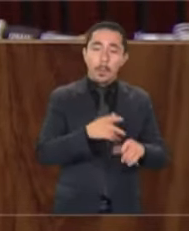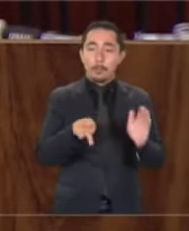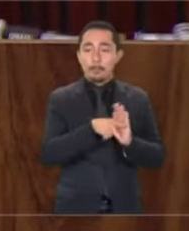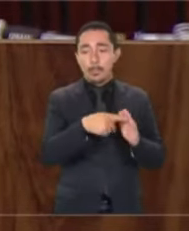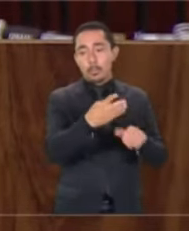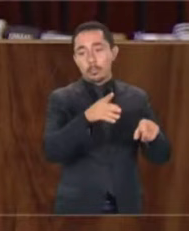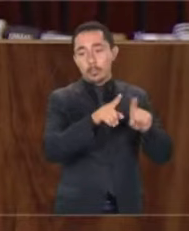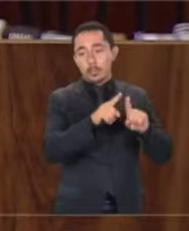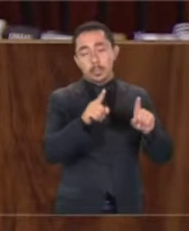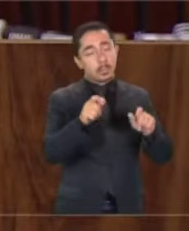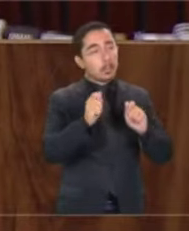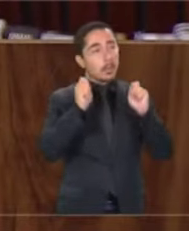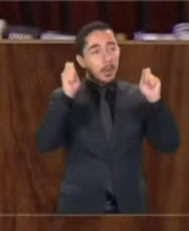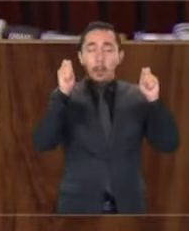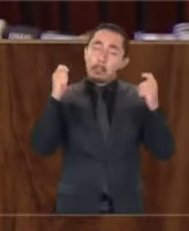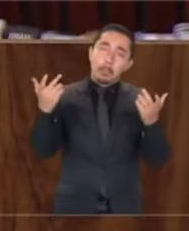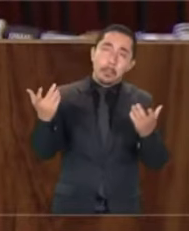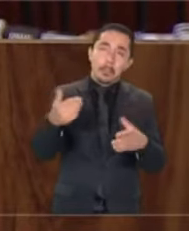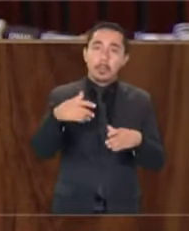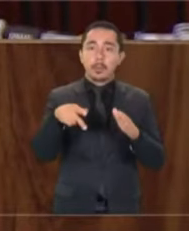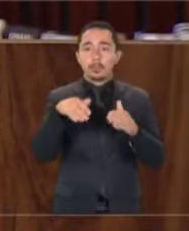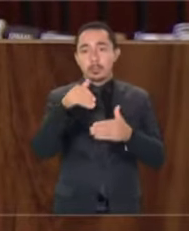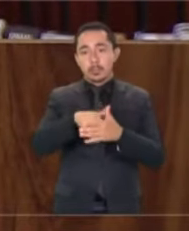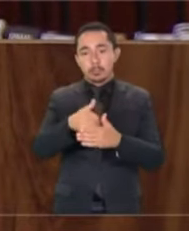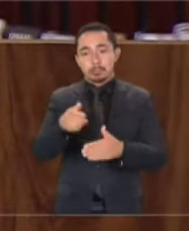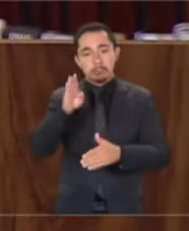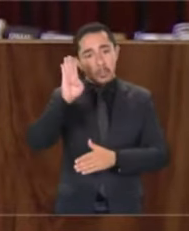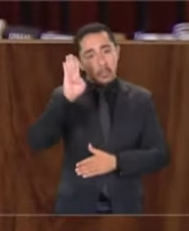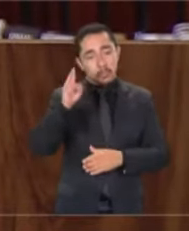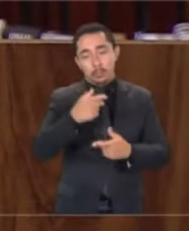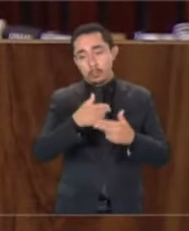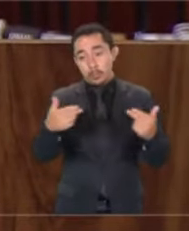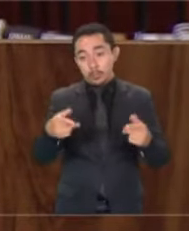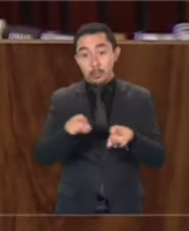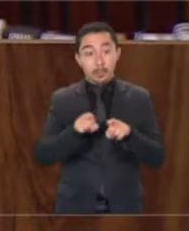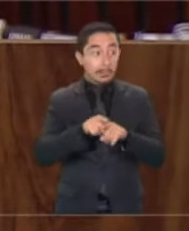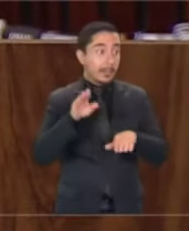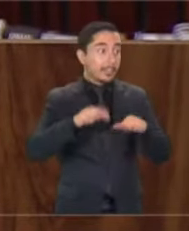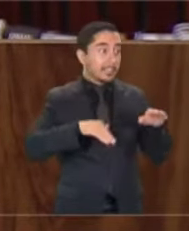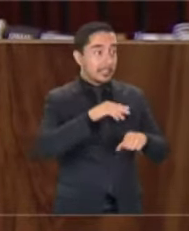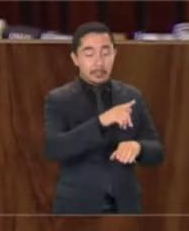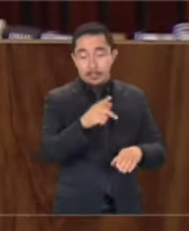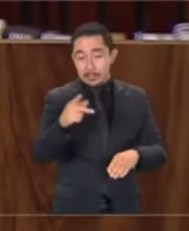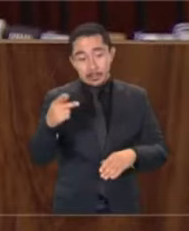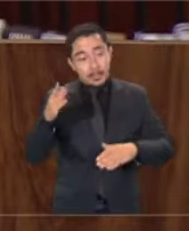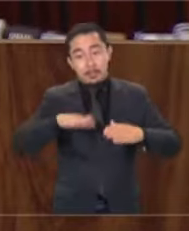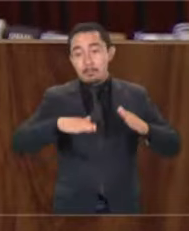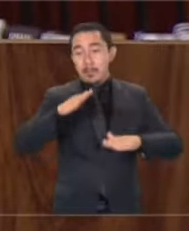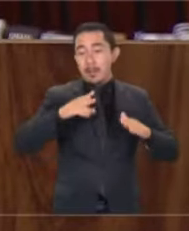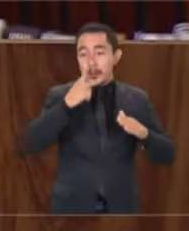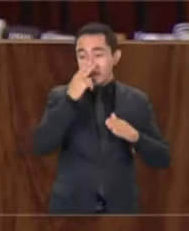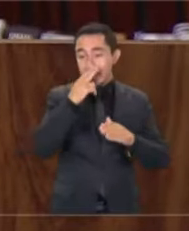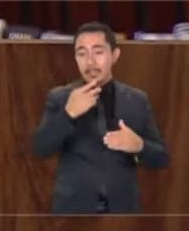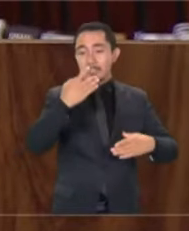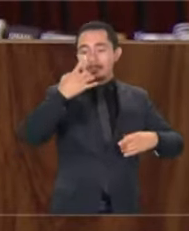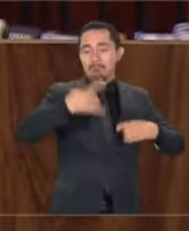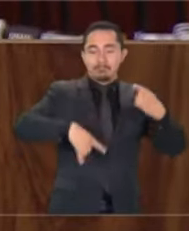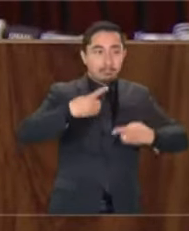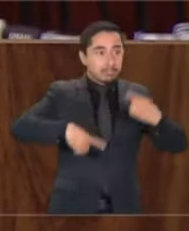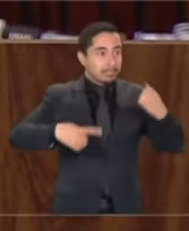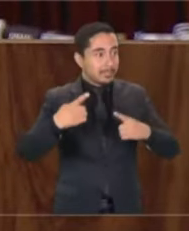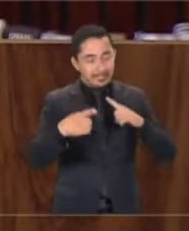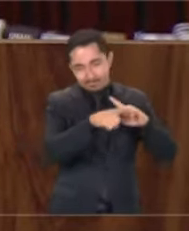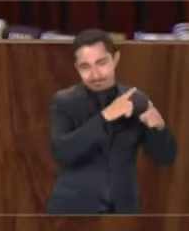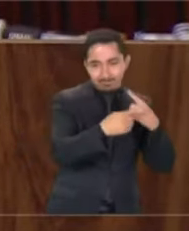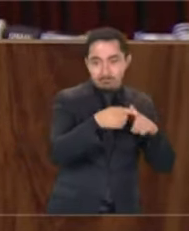divergentes devem ser mais ampliados, dado o estado de ânimo mais acirrado durante a disputa política, não tem o condão